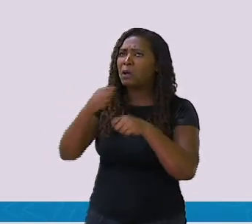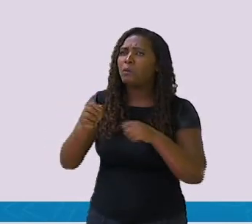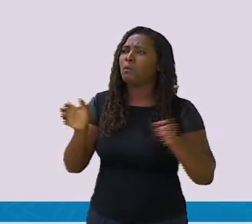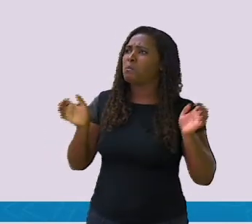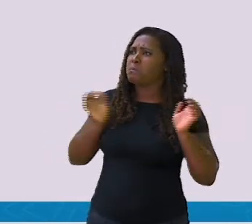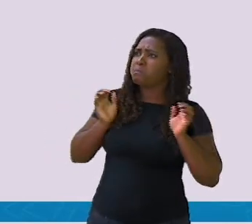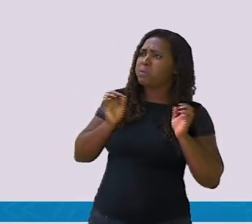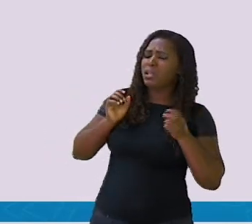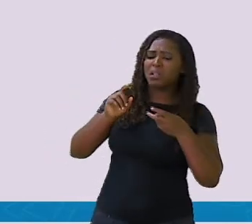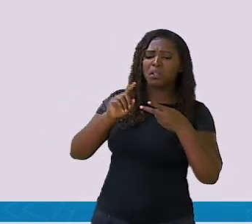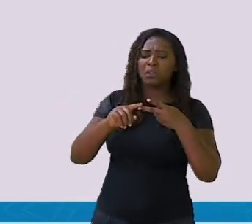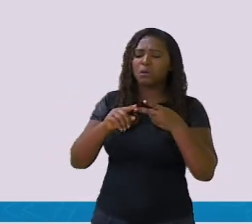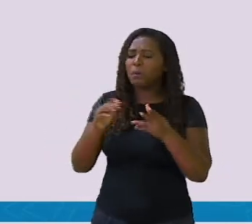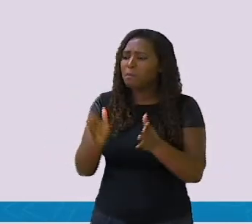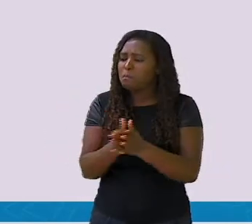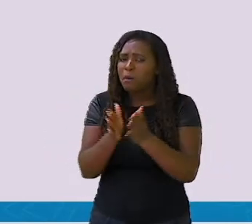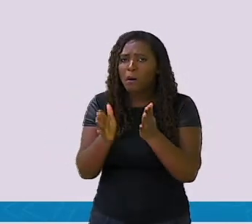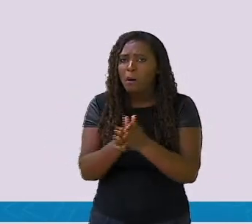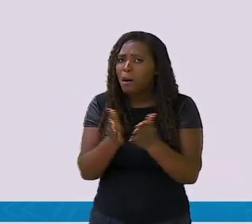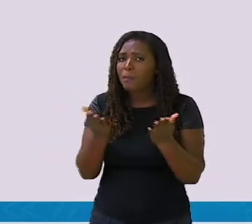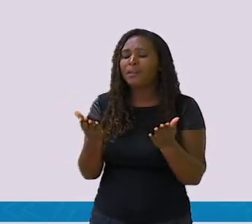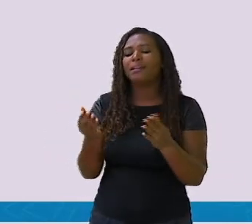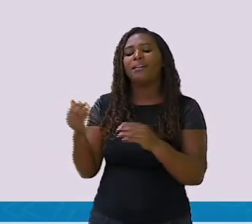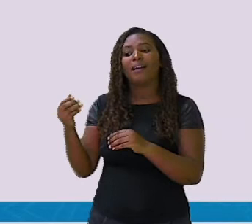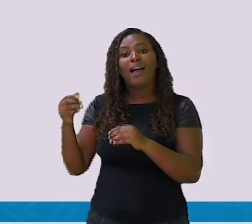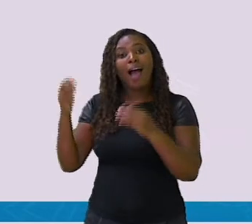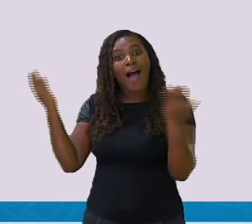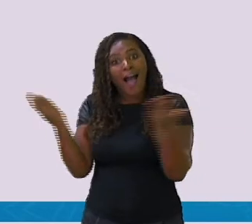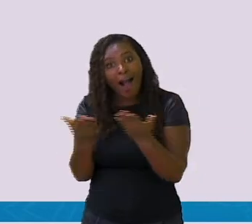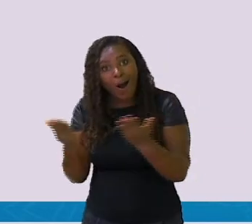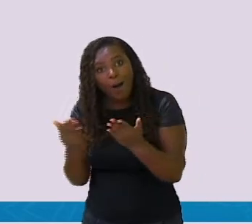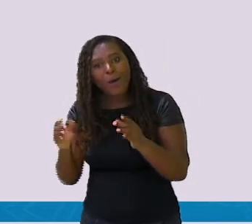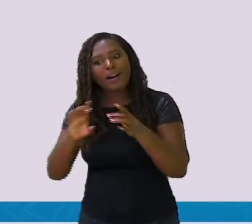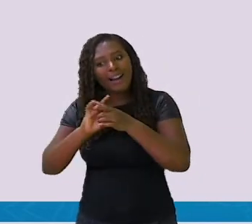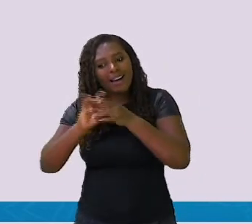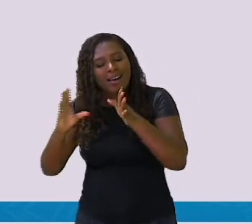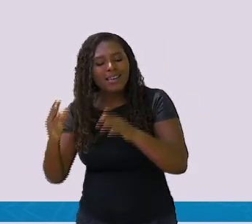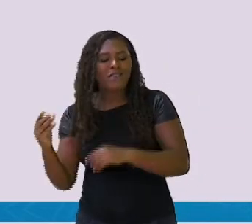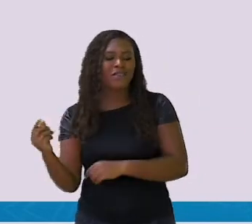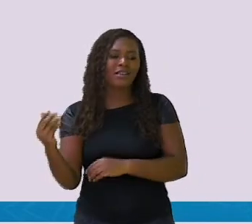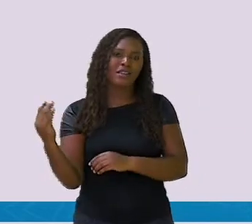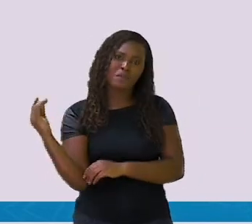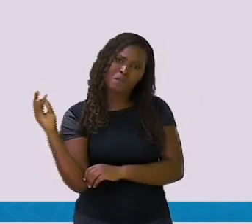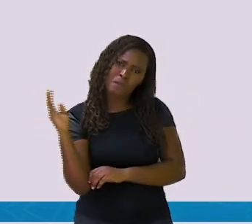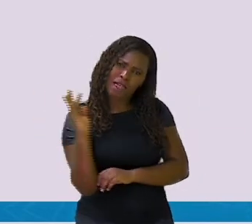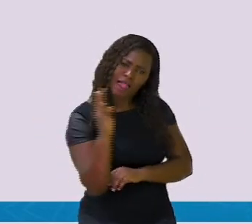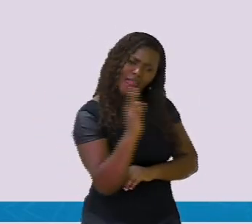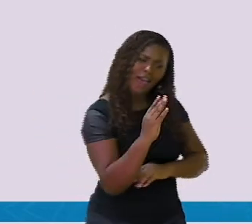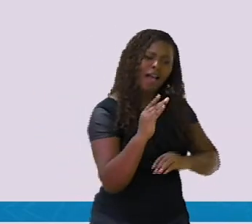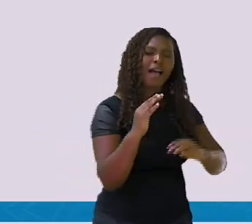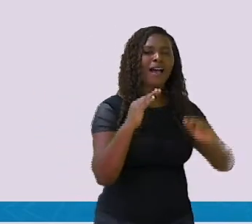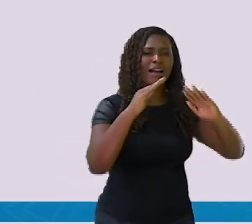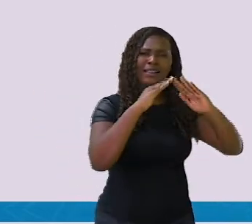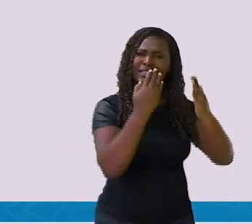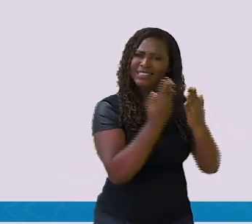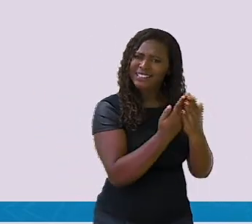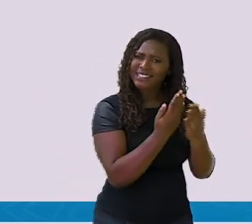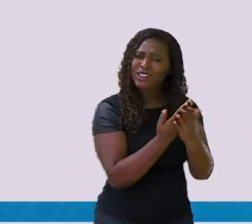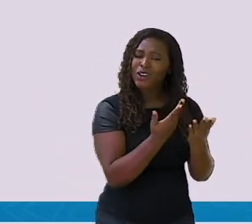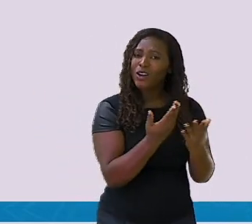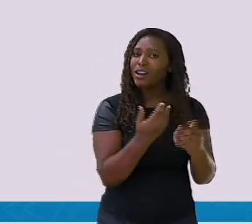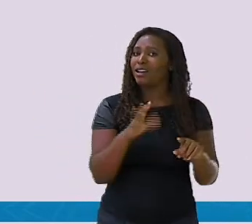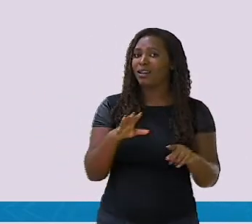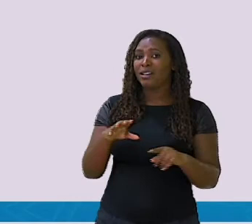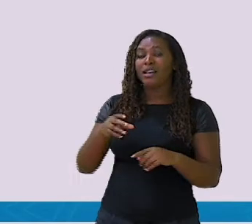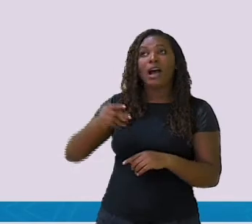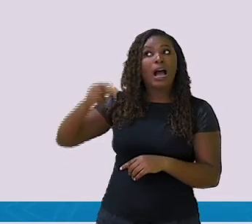um pouquinho atrás aqui que somente pessoas que tinham muito dinheiro conseguiam estudar, conseguiam ter professores? Aqui no século XIX isso já